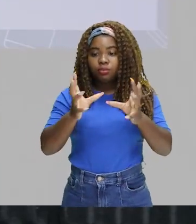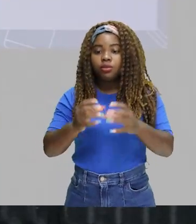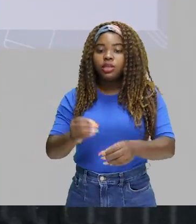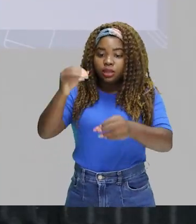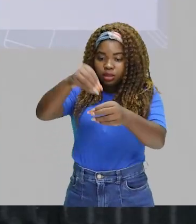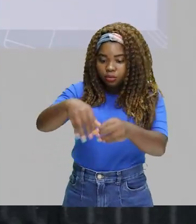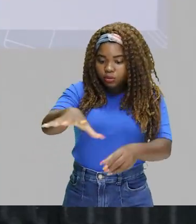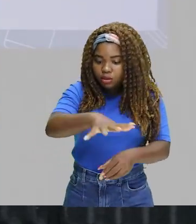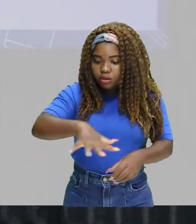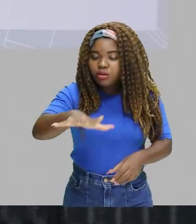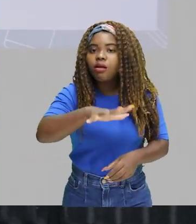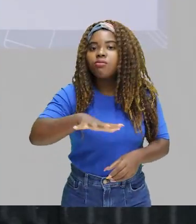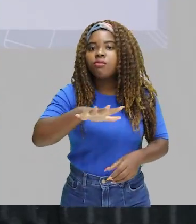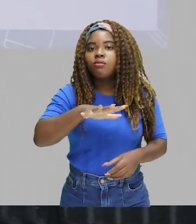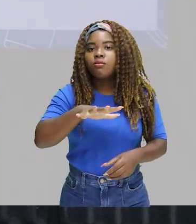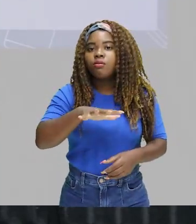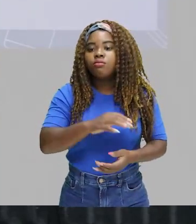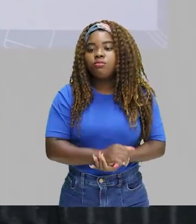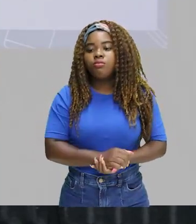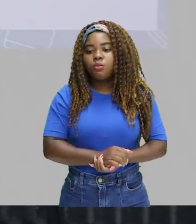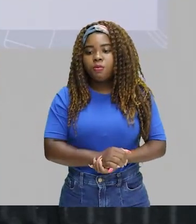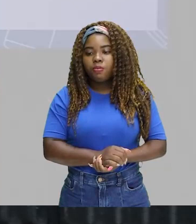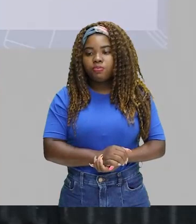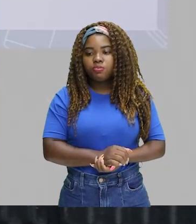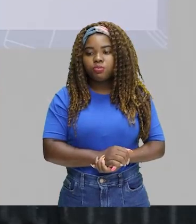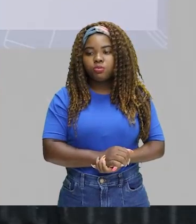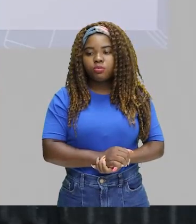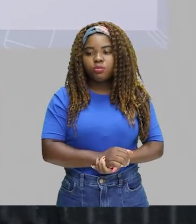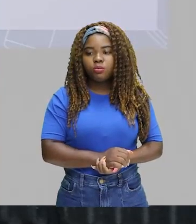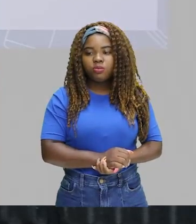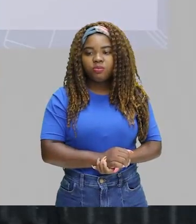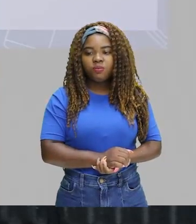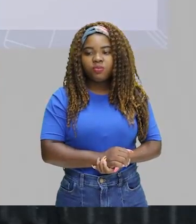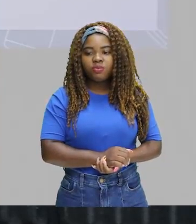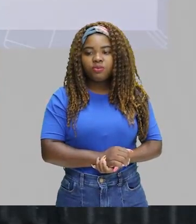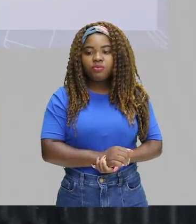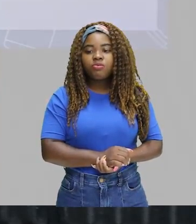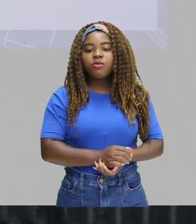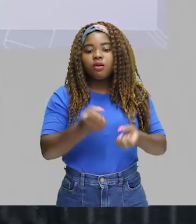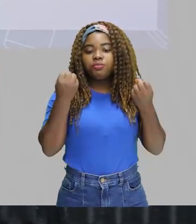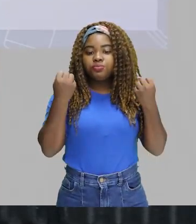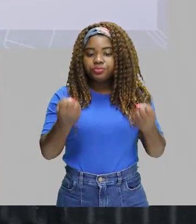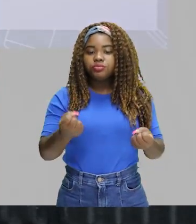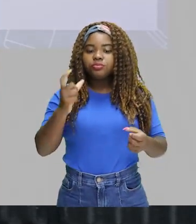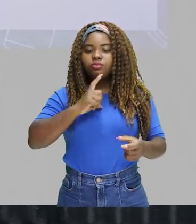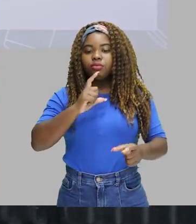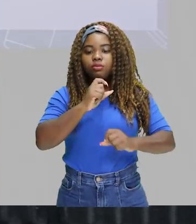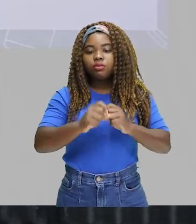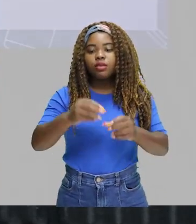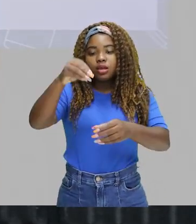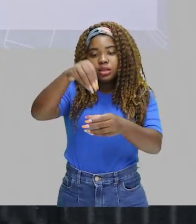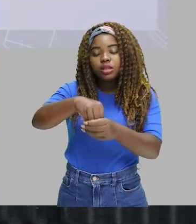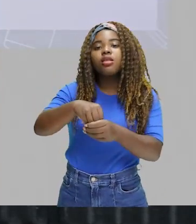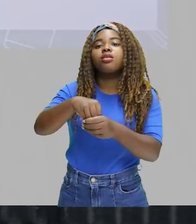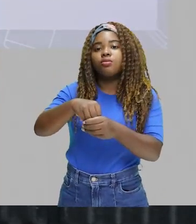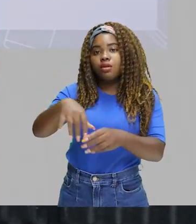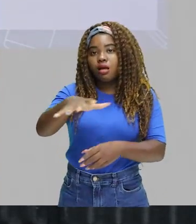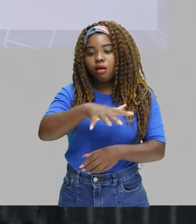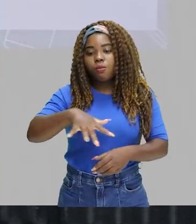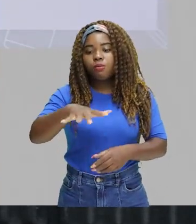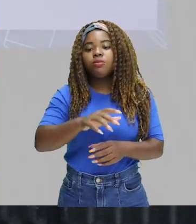área, o arremesso não será validado. Obrigatoriamente, o peso tem que cair dentro desta